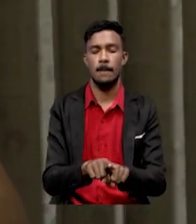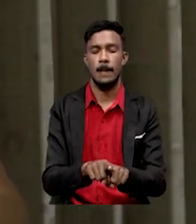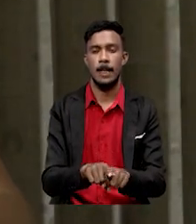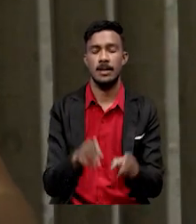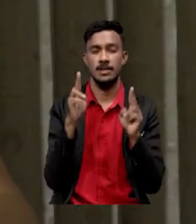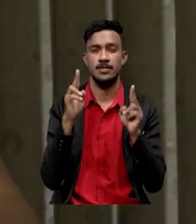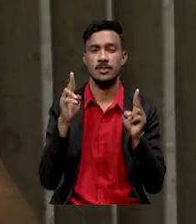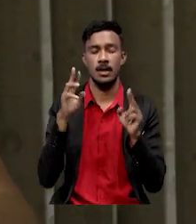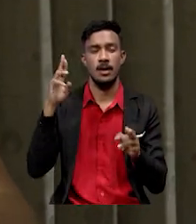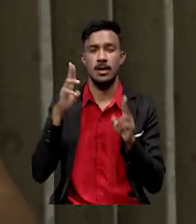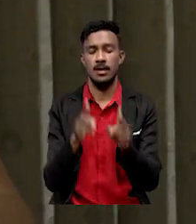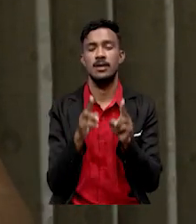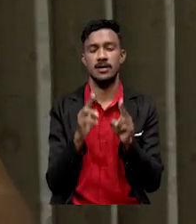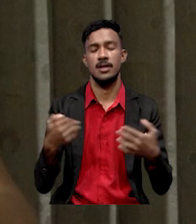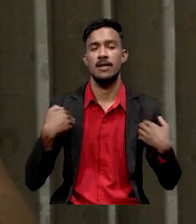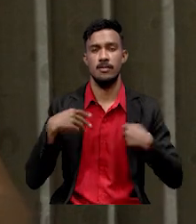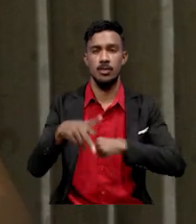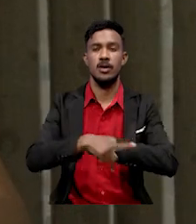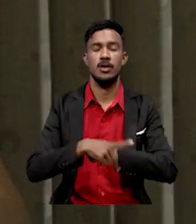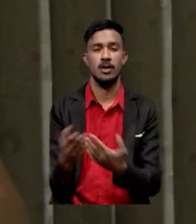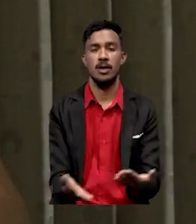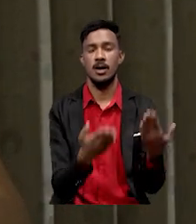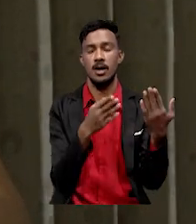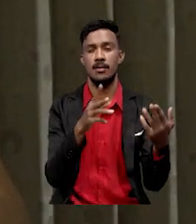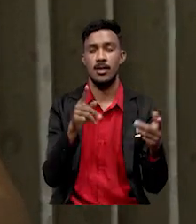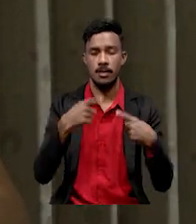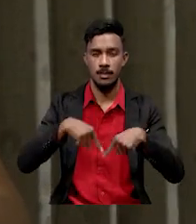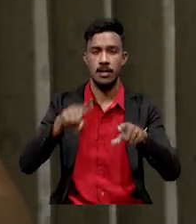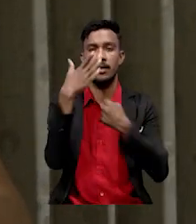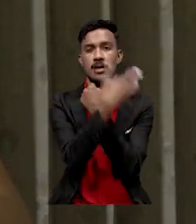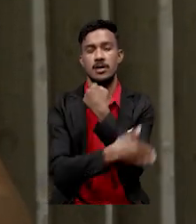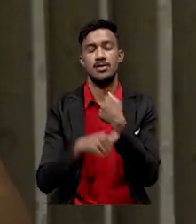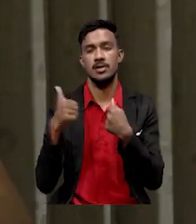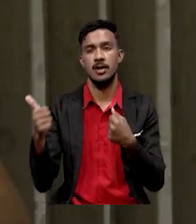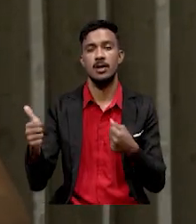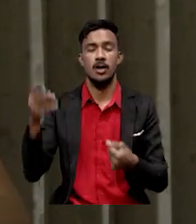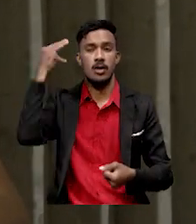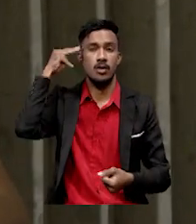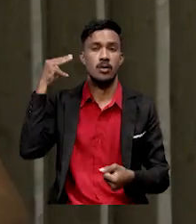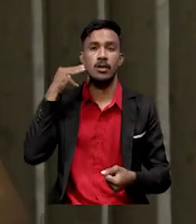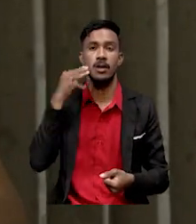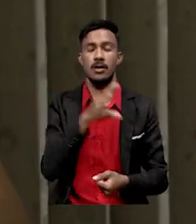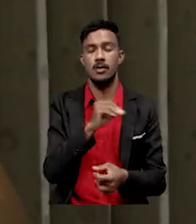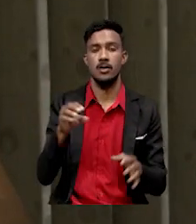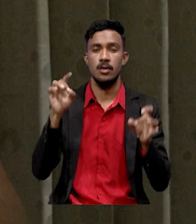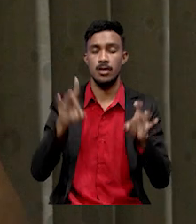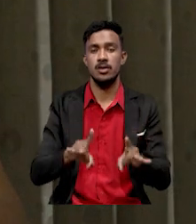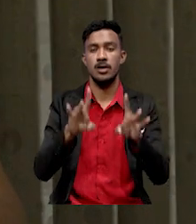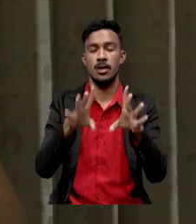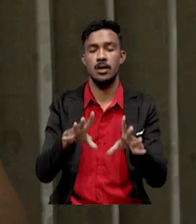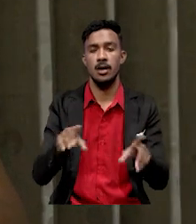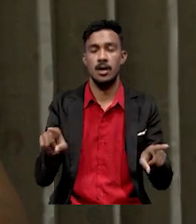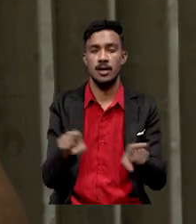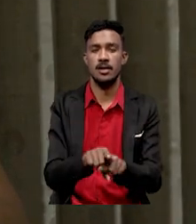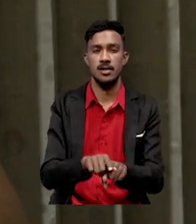For example kita ia ona politik yang baharu ke terbaik luar sebarai liur. Ba Korea Australia ni hanesan kor formal ente